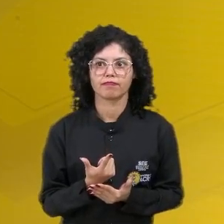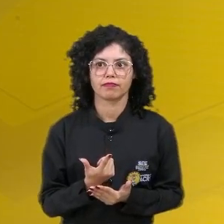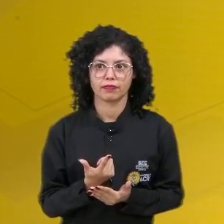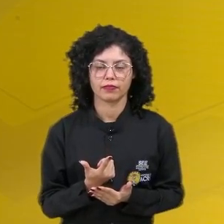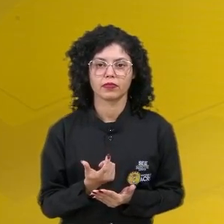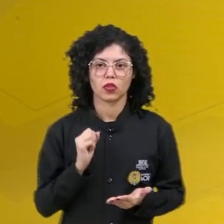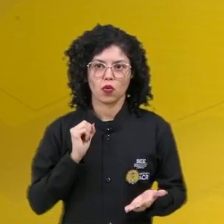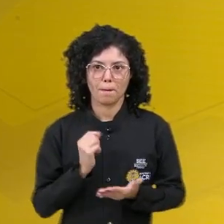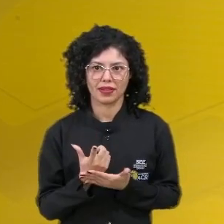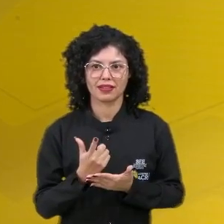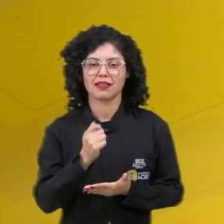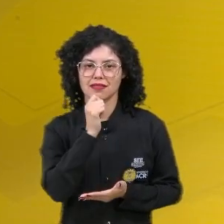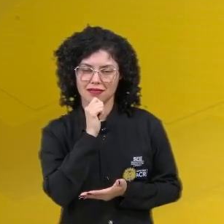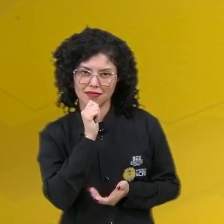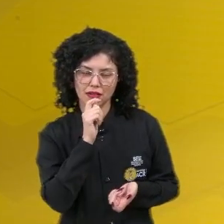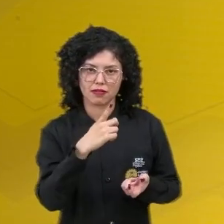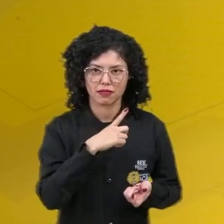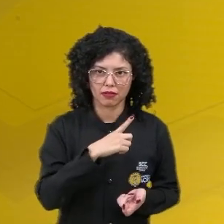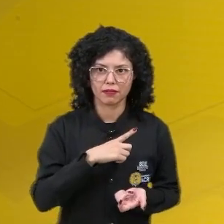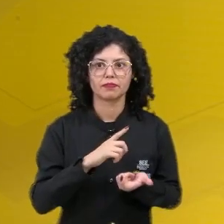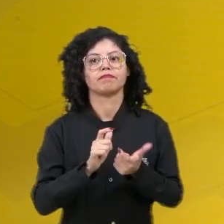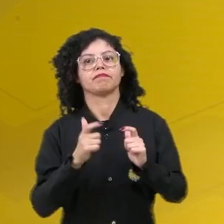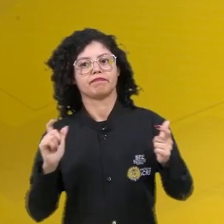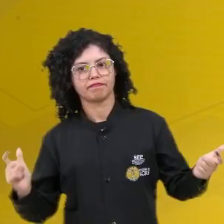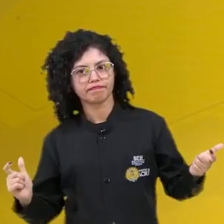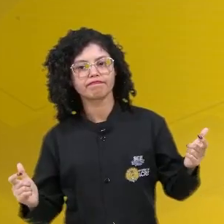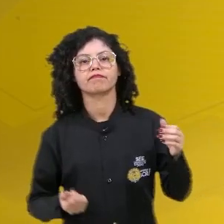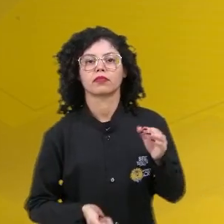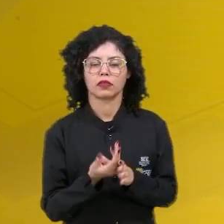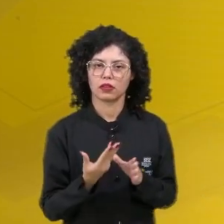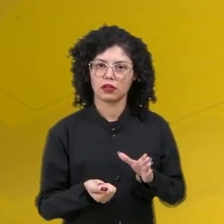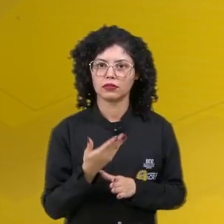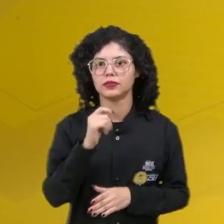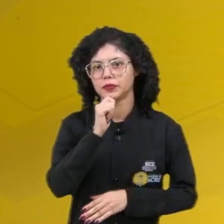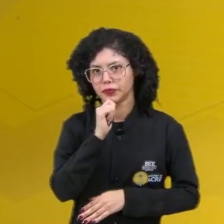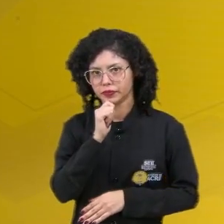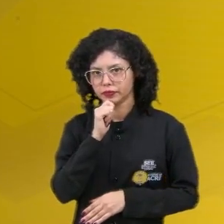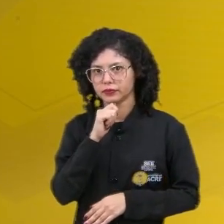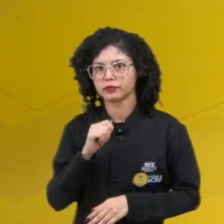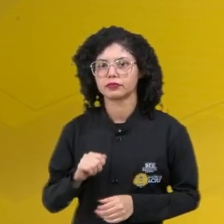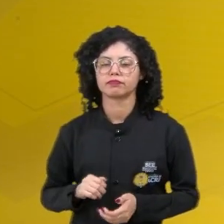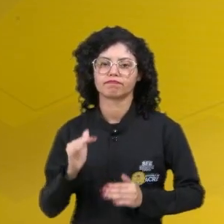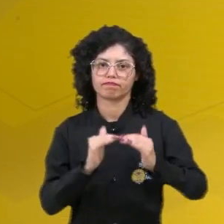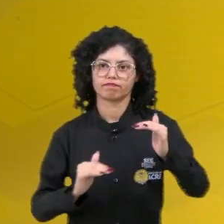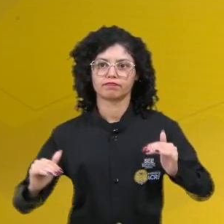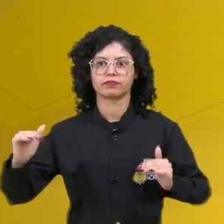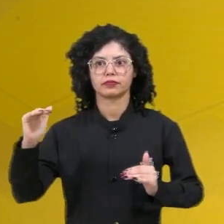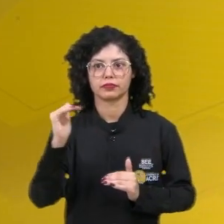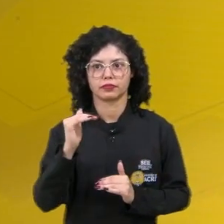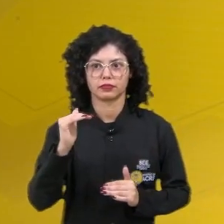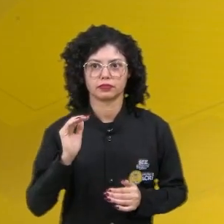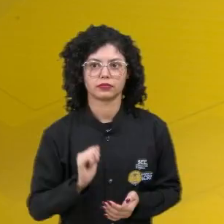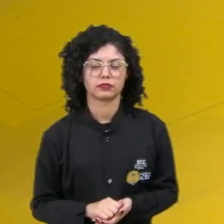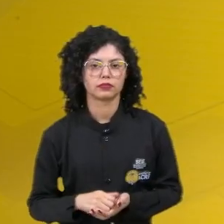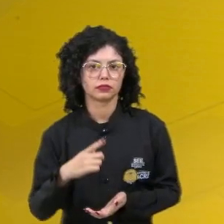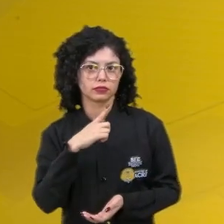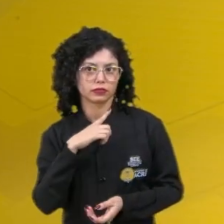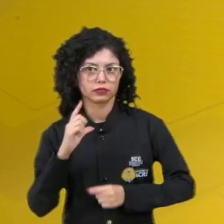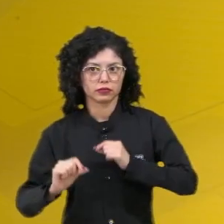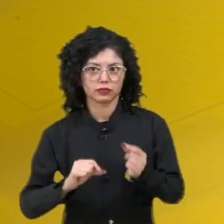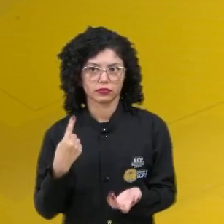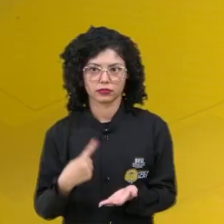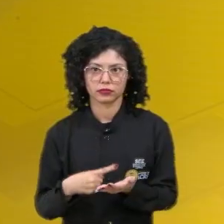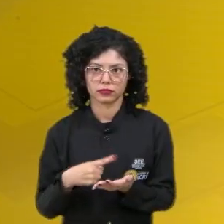o investimento para que haja como principal modal de transporte as ferrovias é bem elevado, né? E aí condiz com o fato